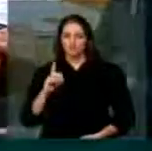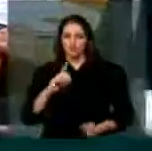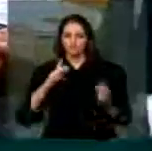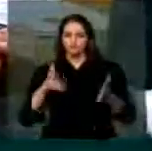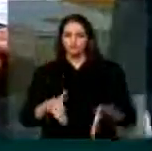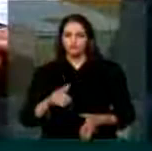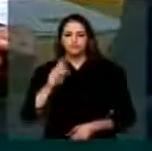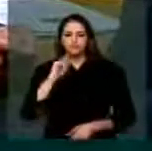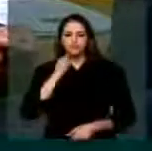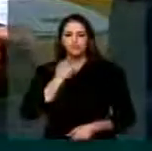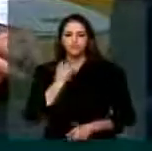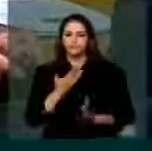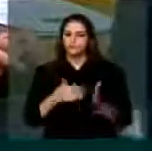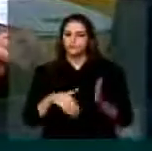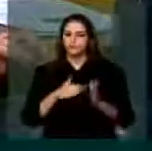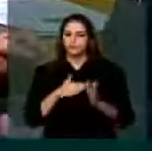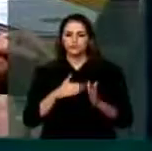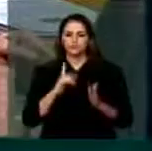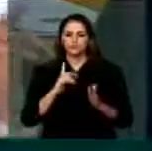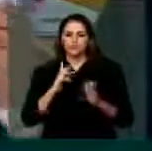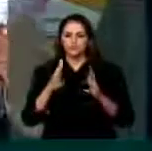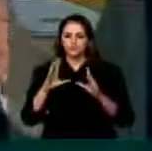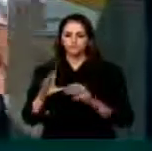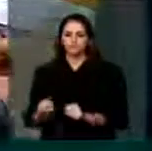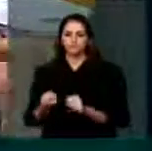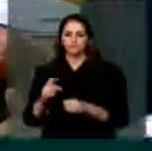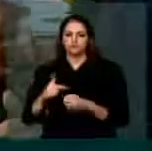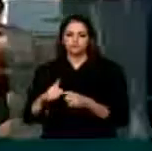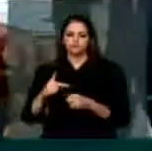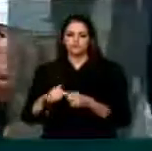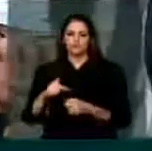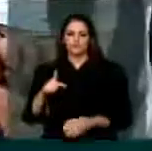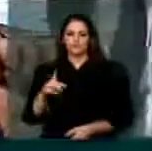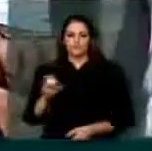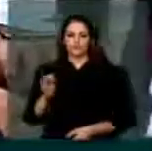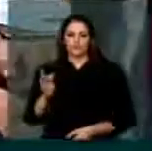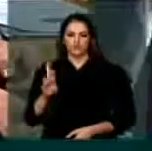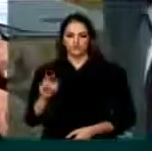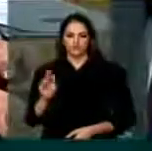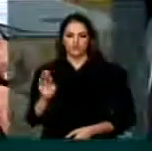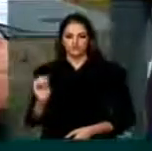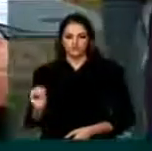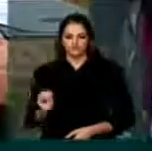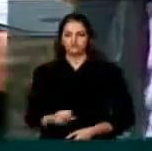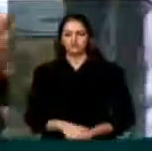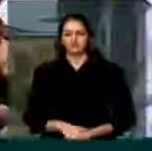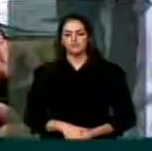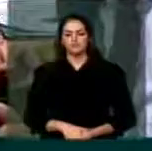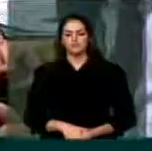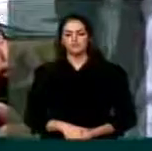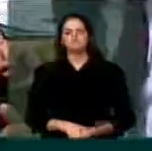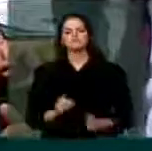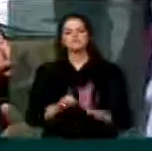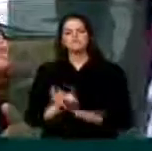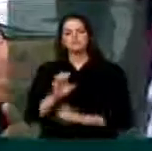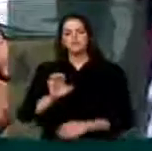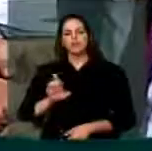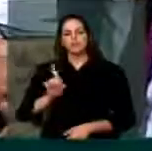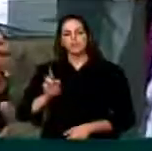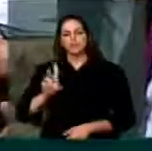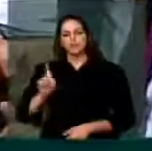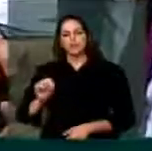com esta quadrilha que tomou conta da Petrobras. É muito importante as informações sobre isso, né? E os senhores Eduardo Leite e João